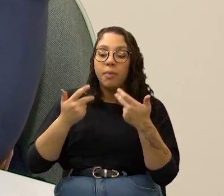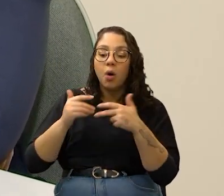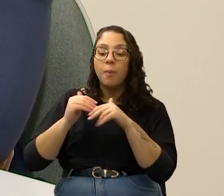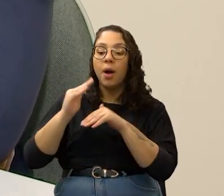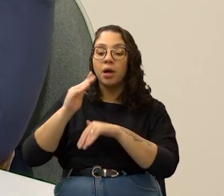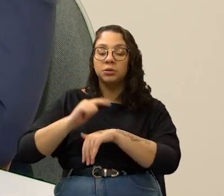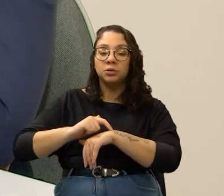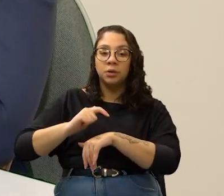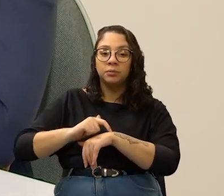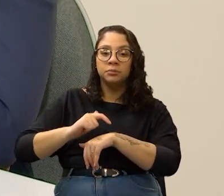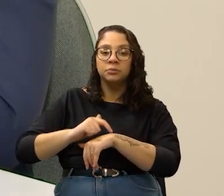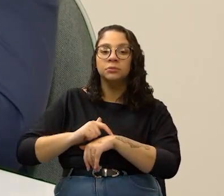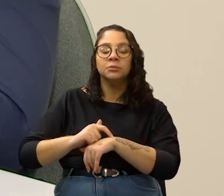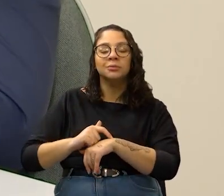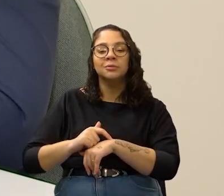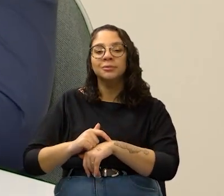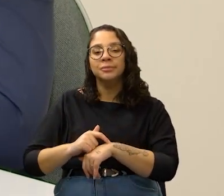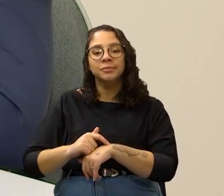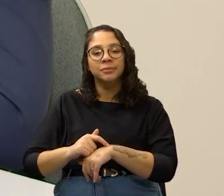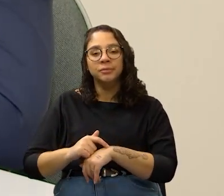mais tempo sem